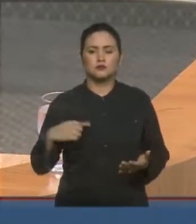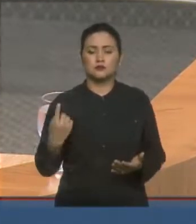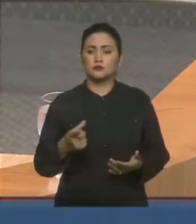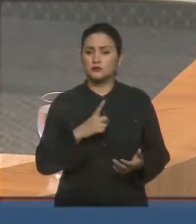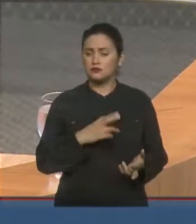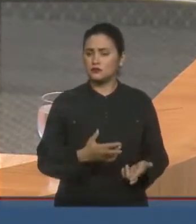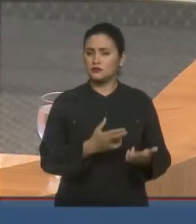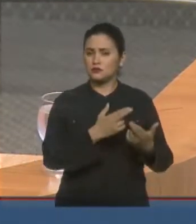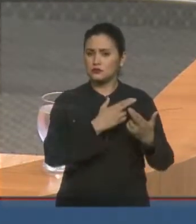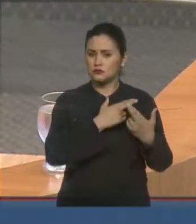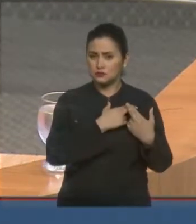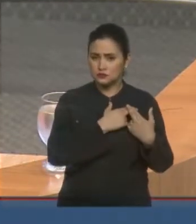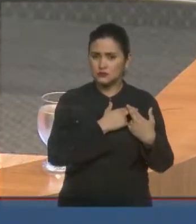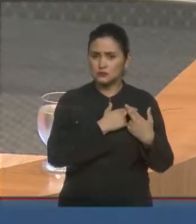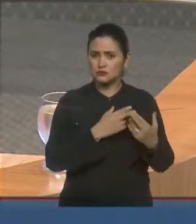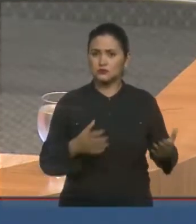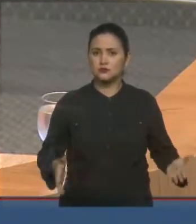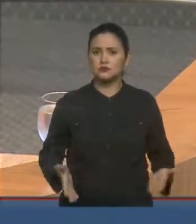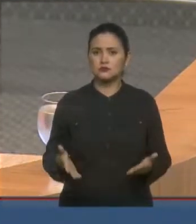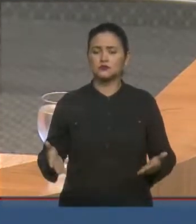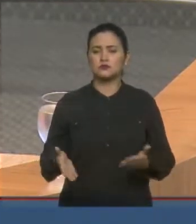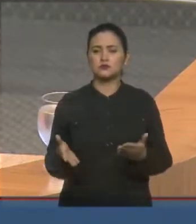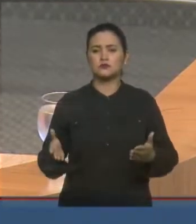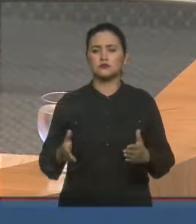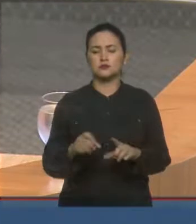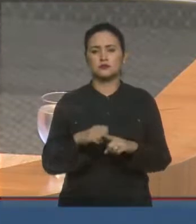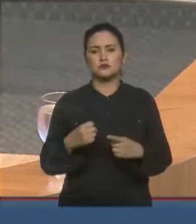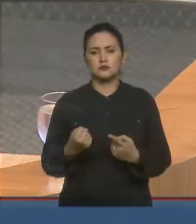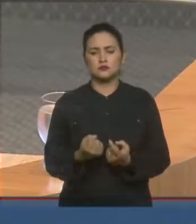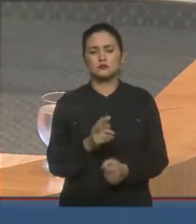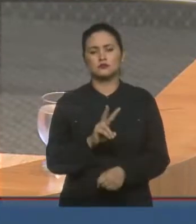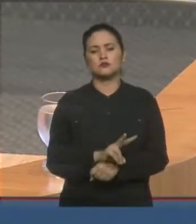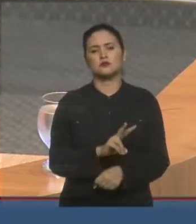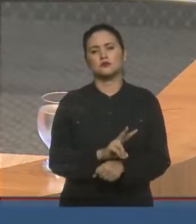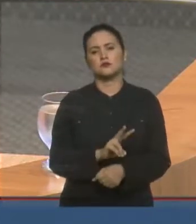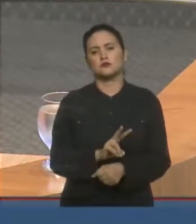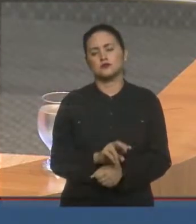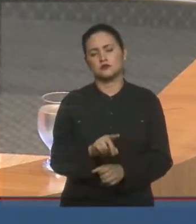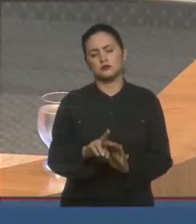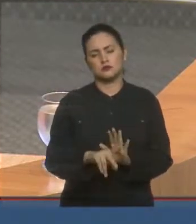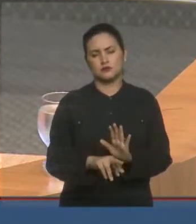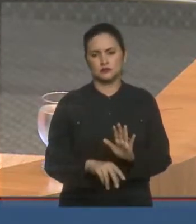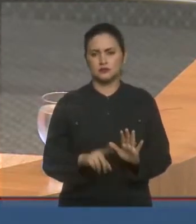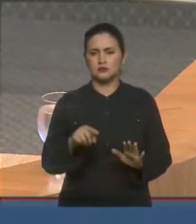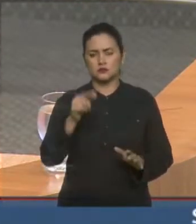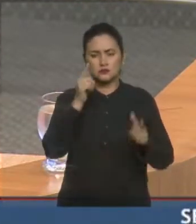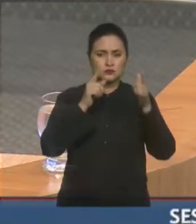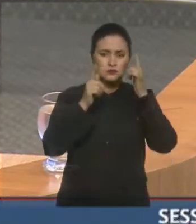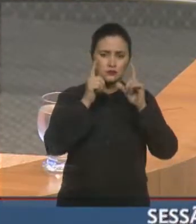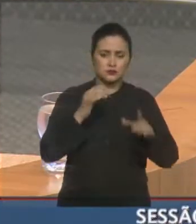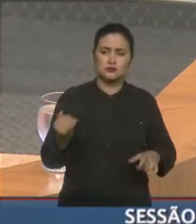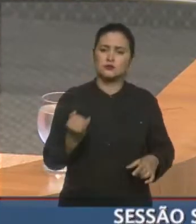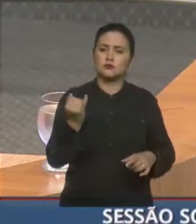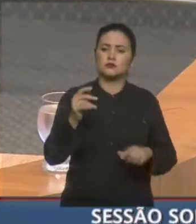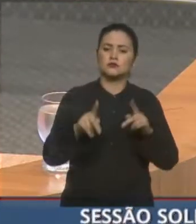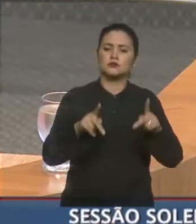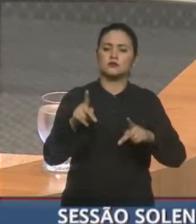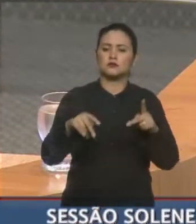própria sociedade para defender esses instrumentos, que são conquistas importantes do povo brasileiro.